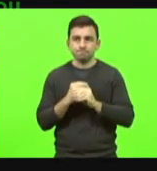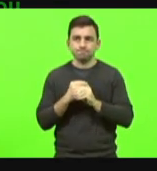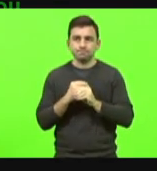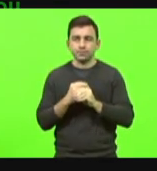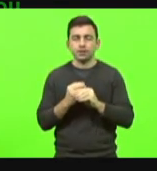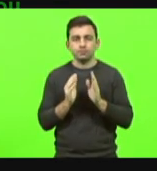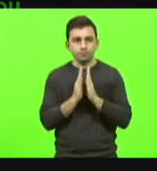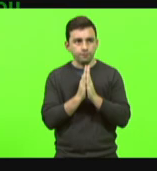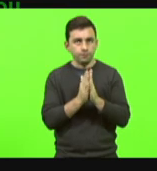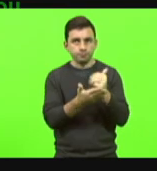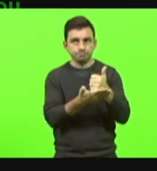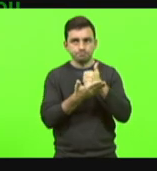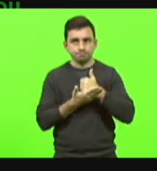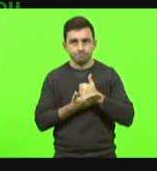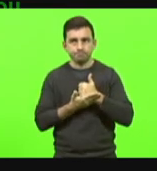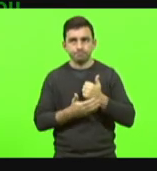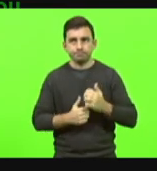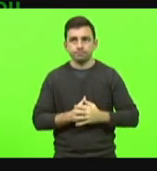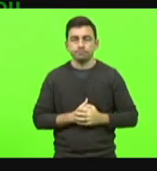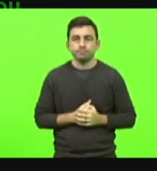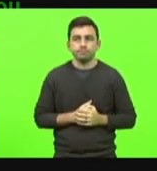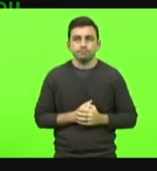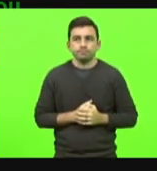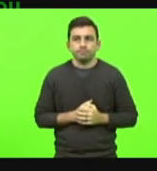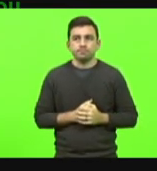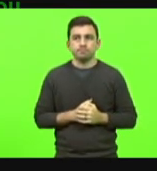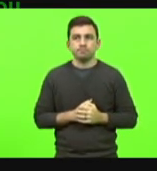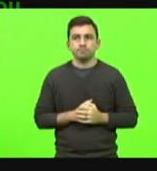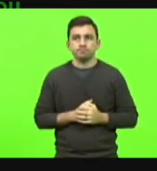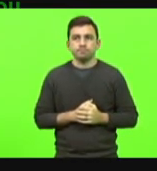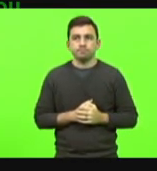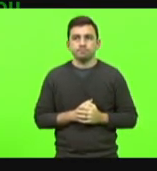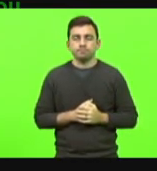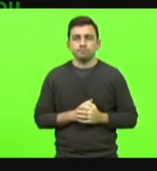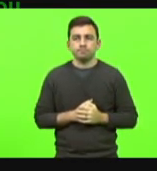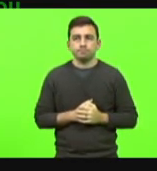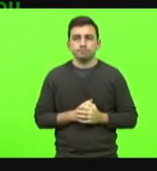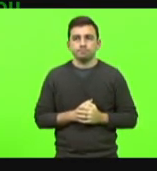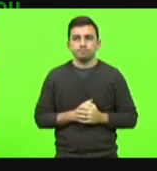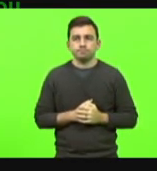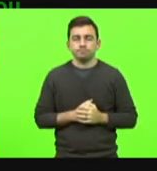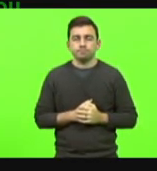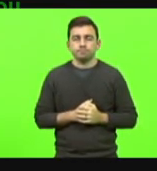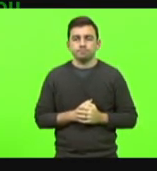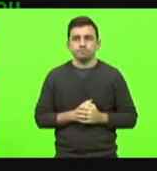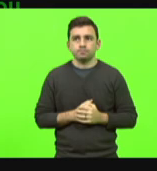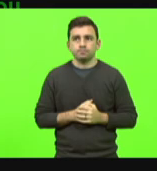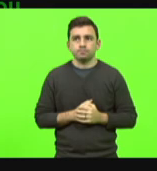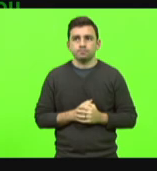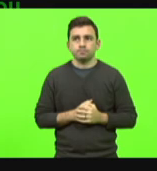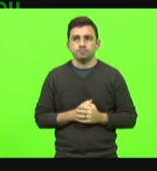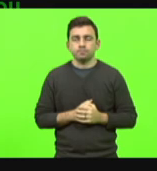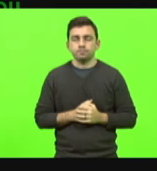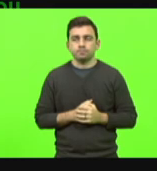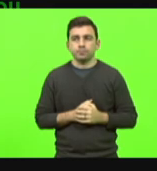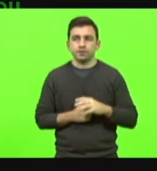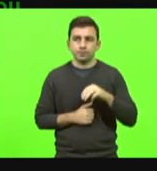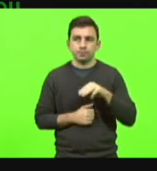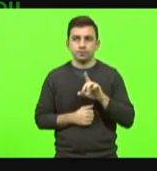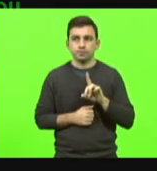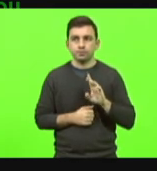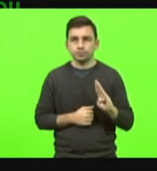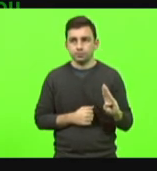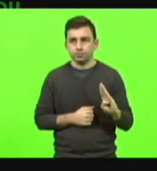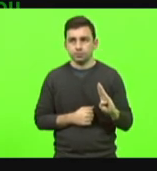apoio dos colegas aí Branca justa para com Santa Catarina bancada do PMDB